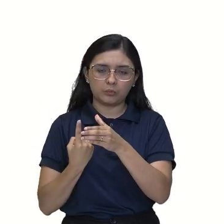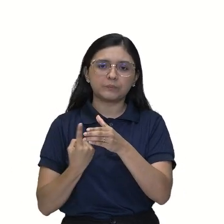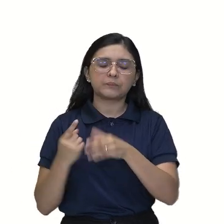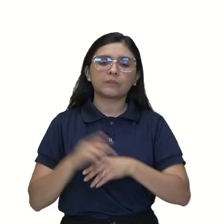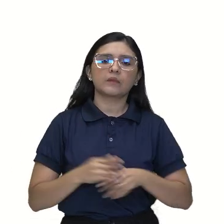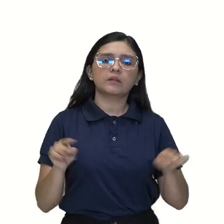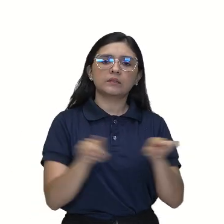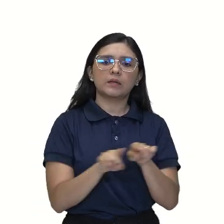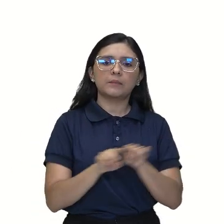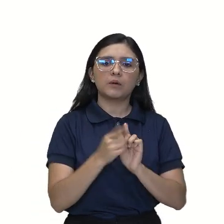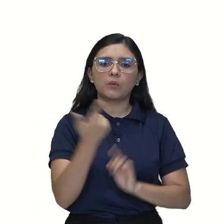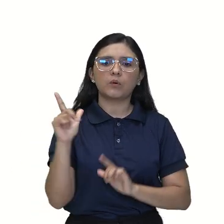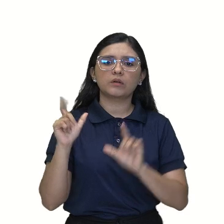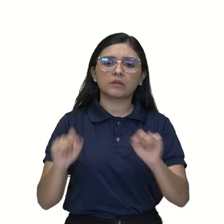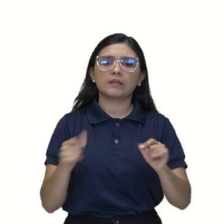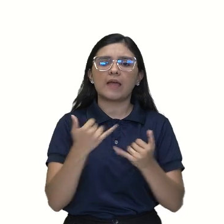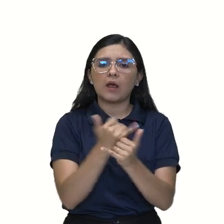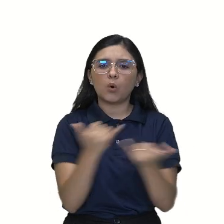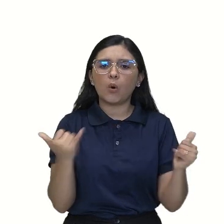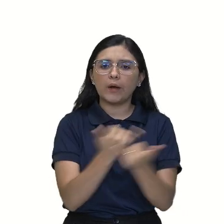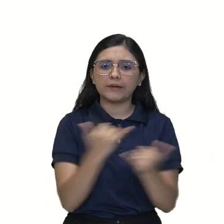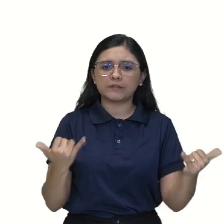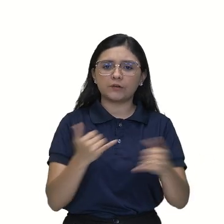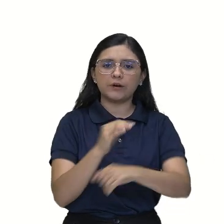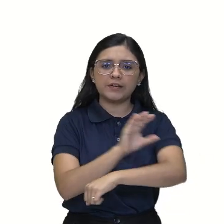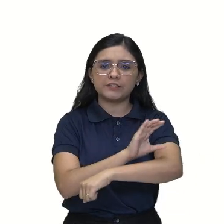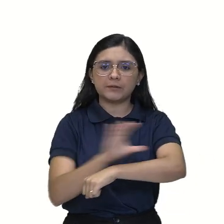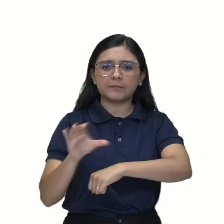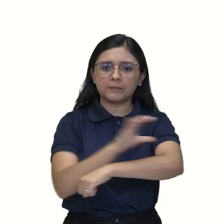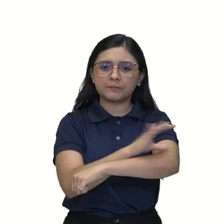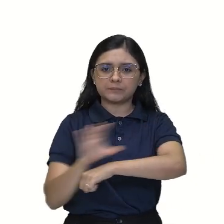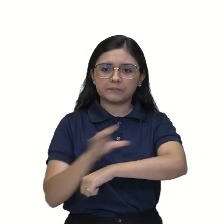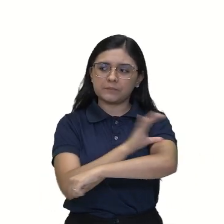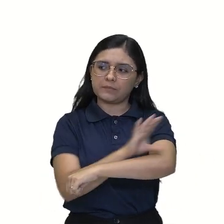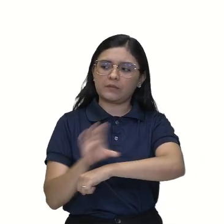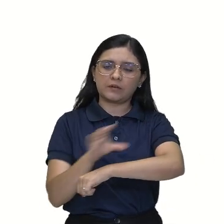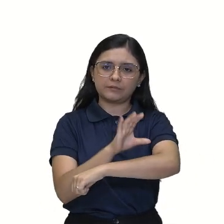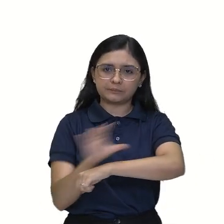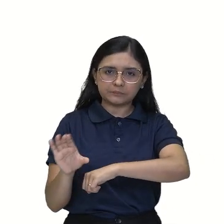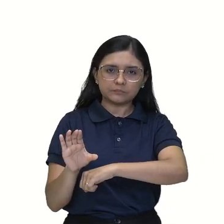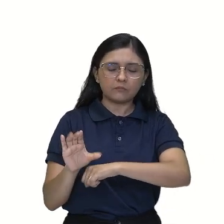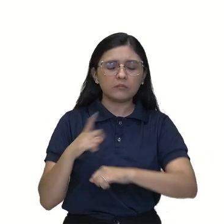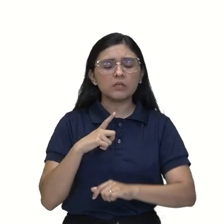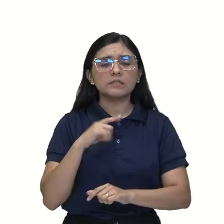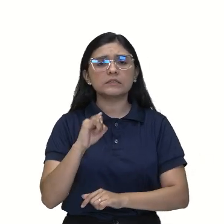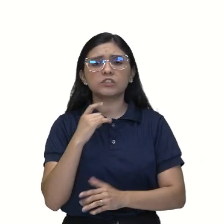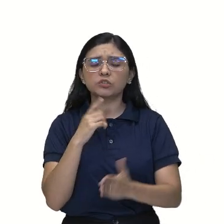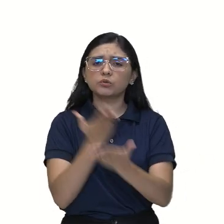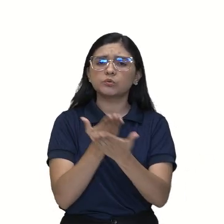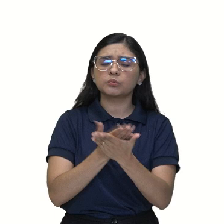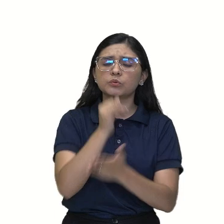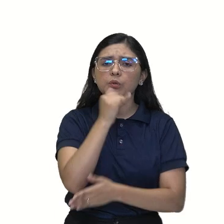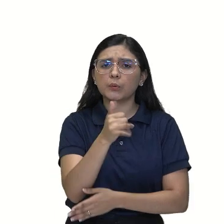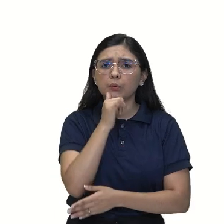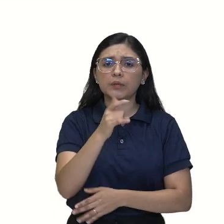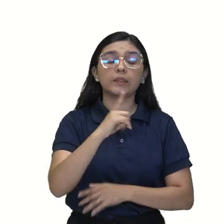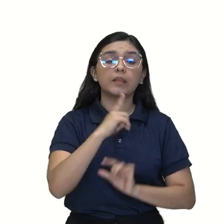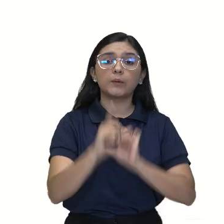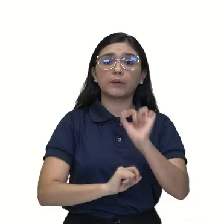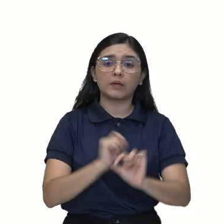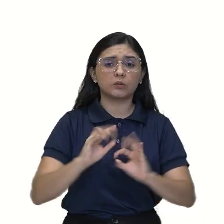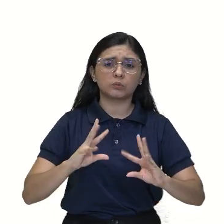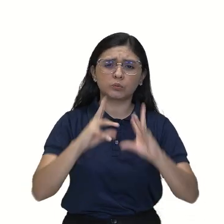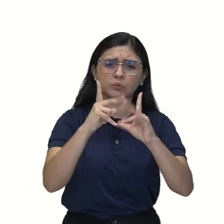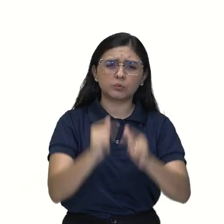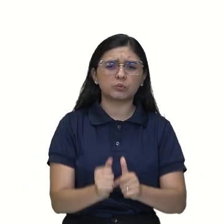um outro dispositivo, que é a corrente elétrica. Quando se estuda a eletrodinâmica, você tem aí